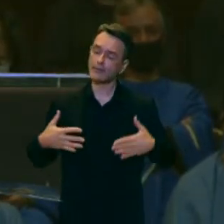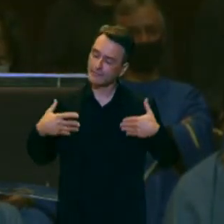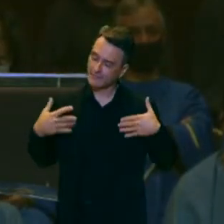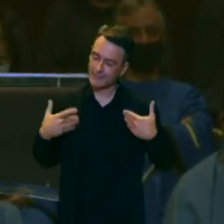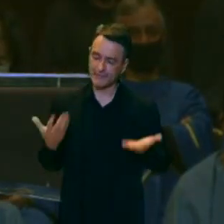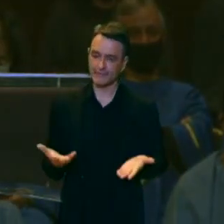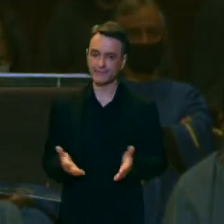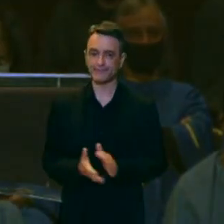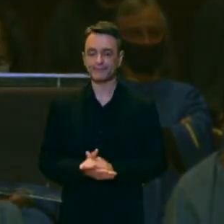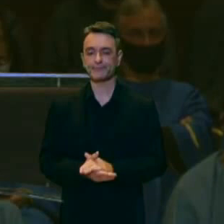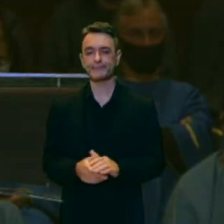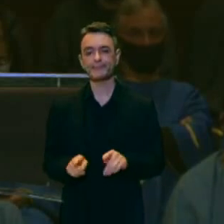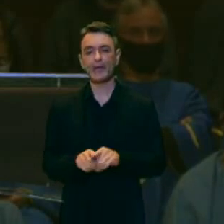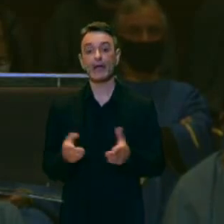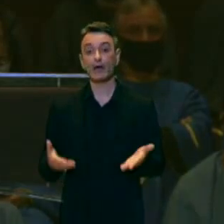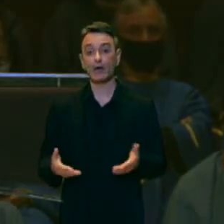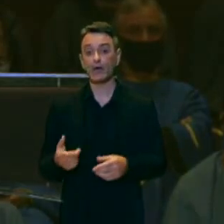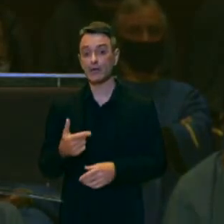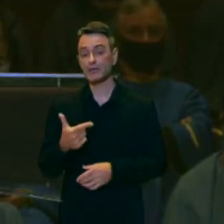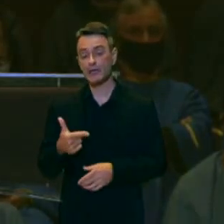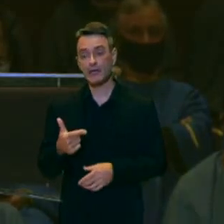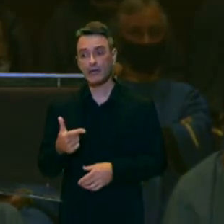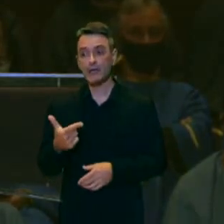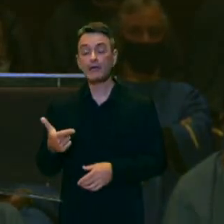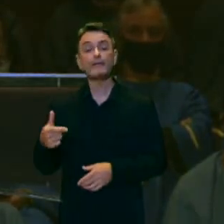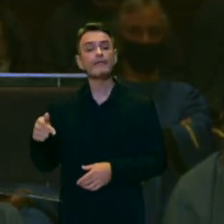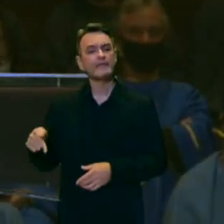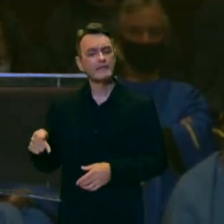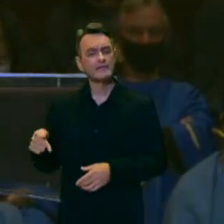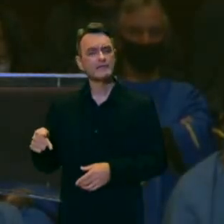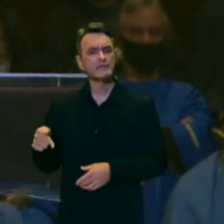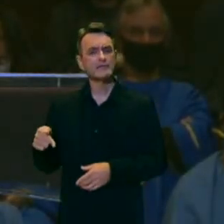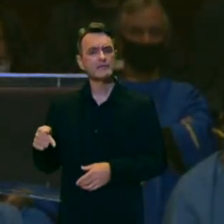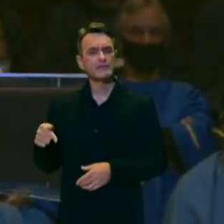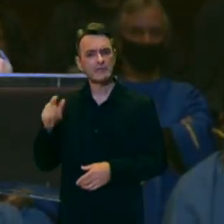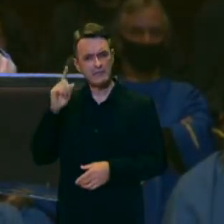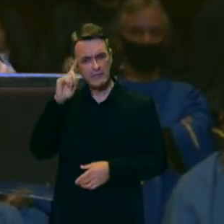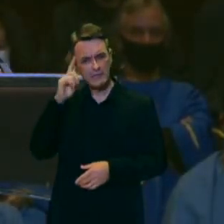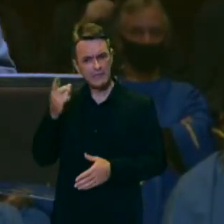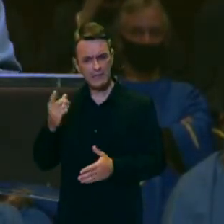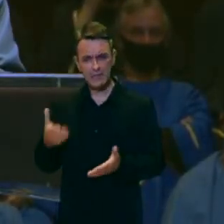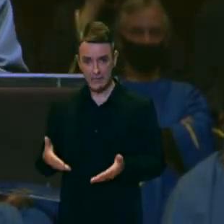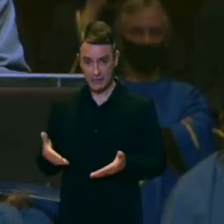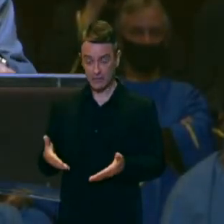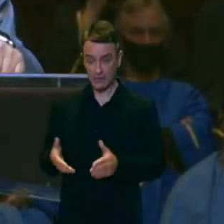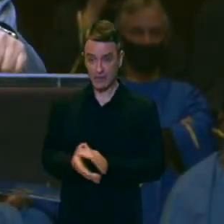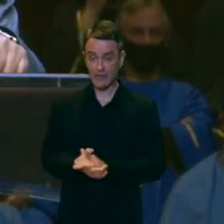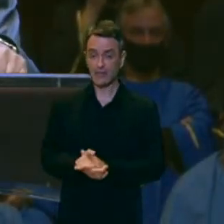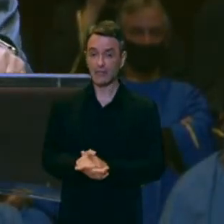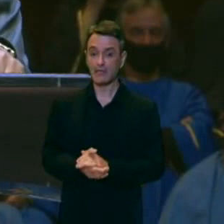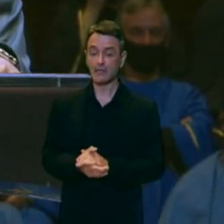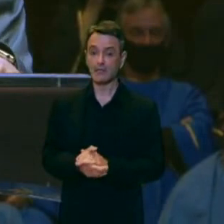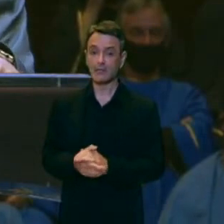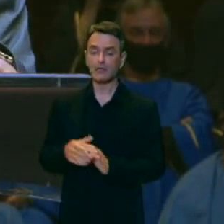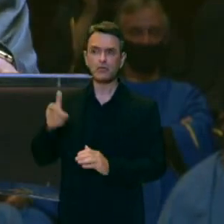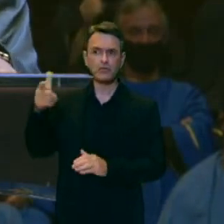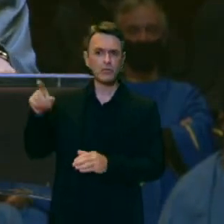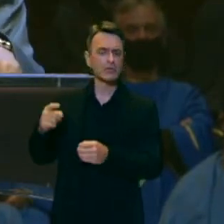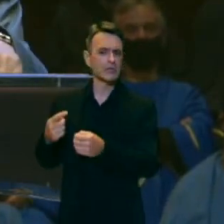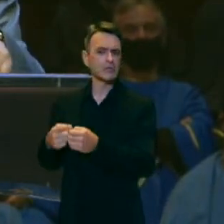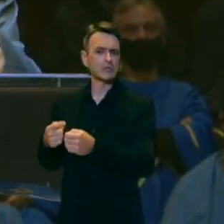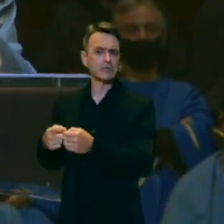dia 27, essa semana aqui, não é? Uma das nossas congregações lá em Vila